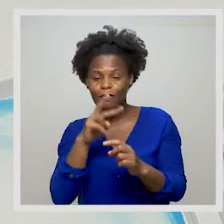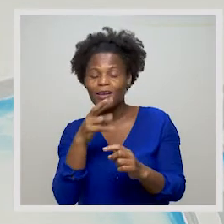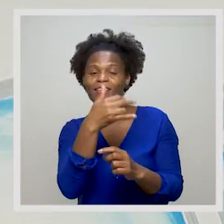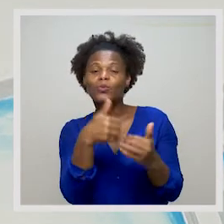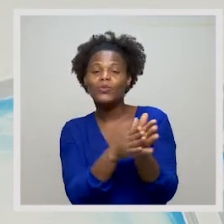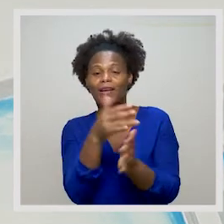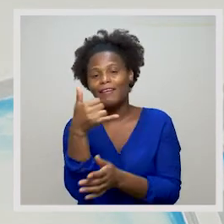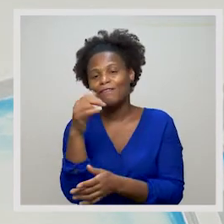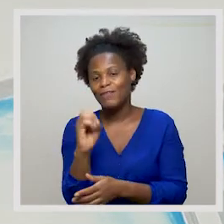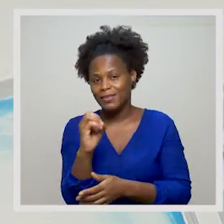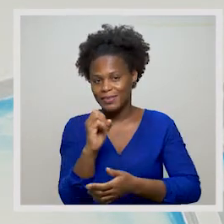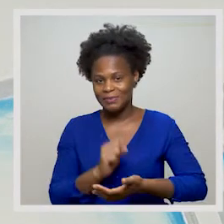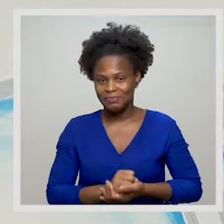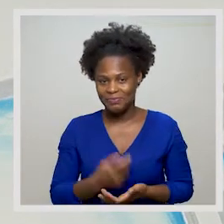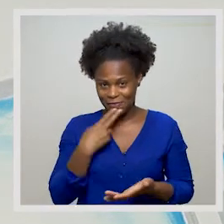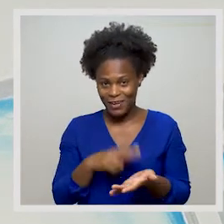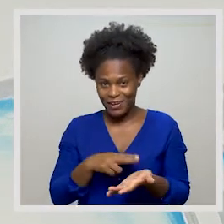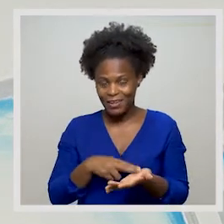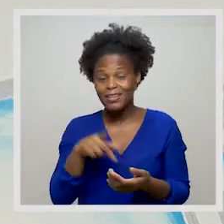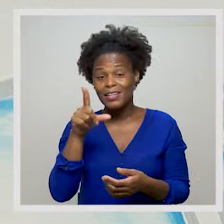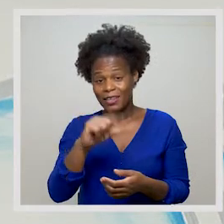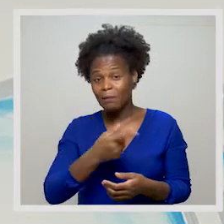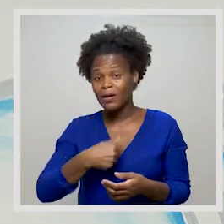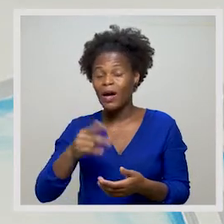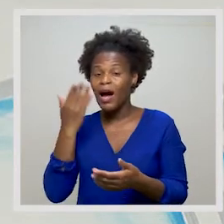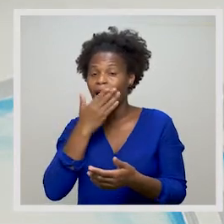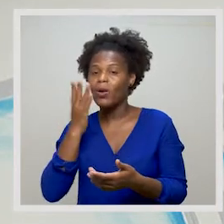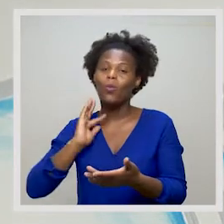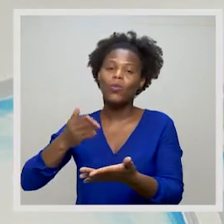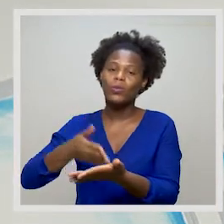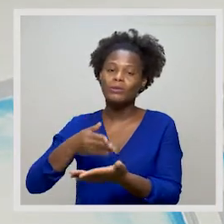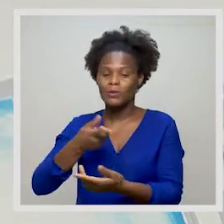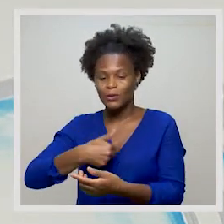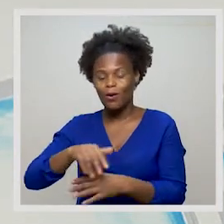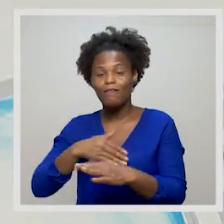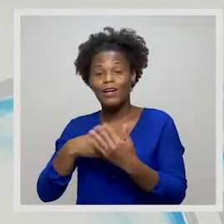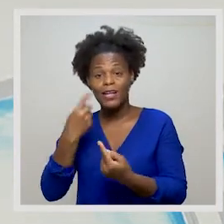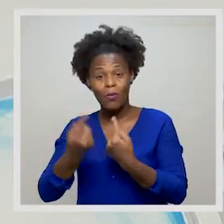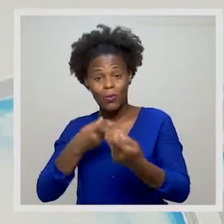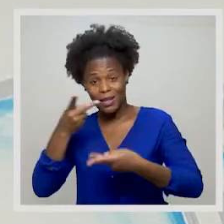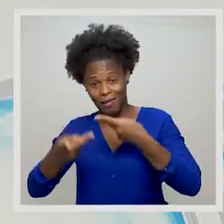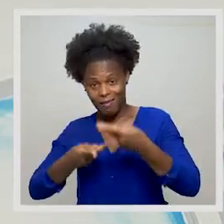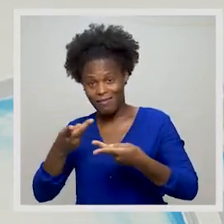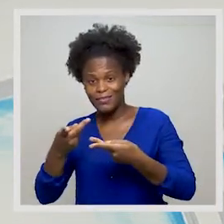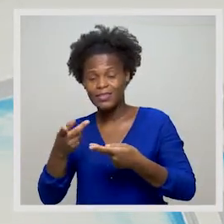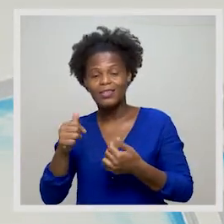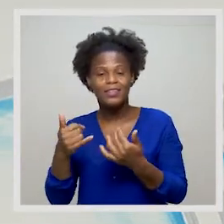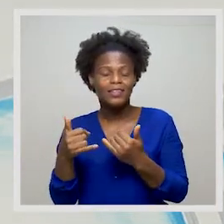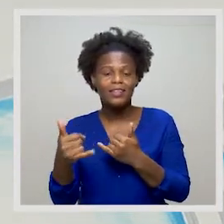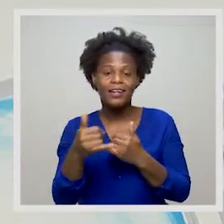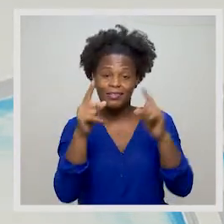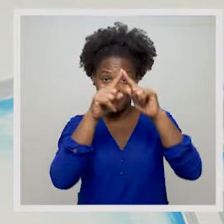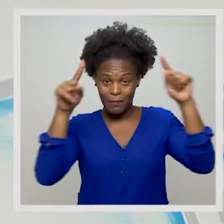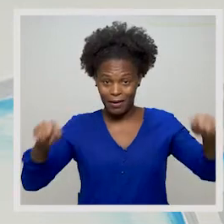observações é 20, não é verdade? E fizemos, na última aula, algumas análises